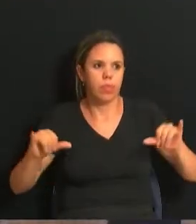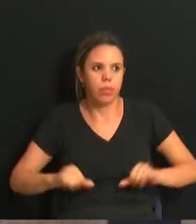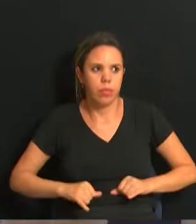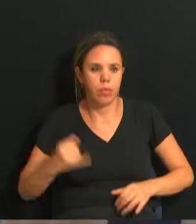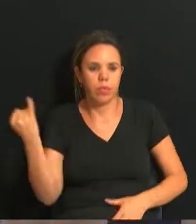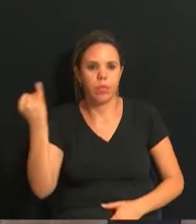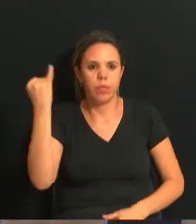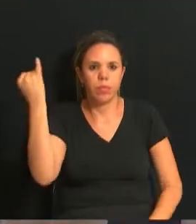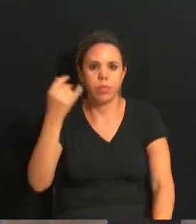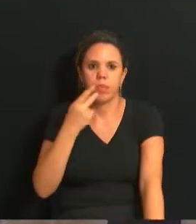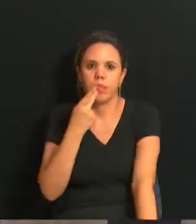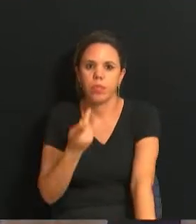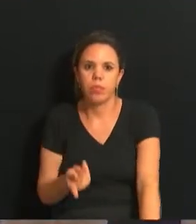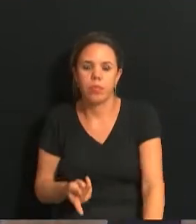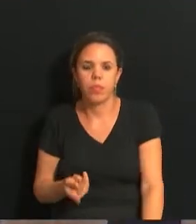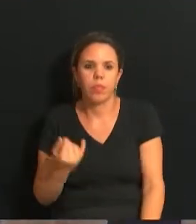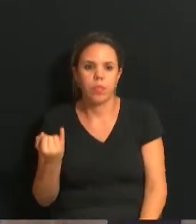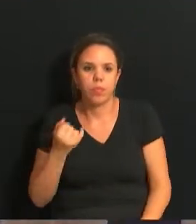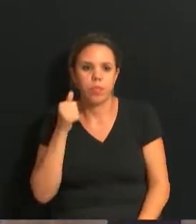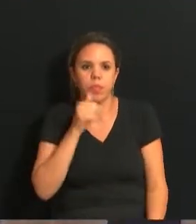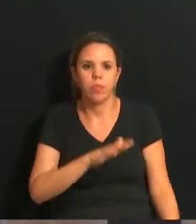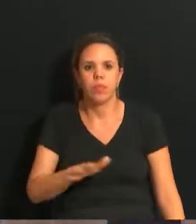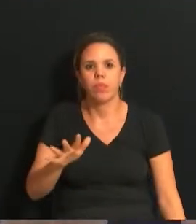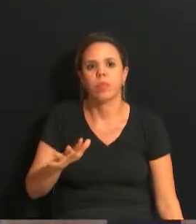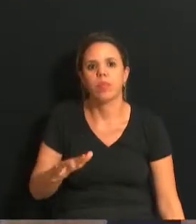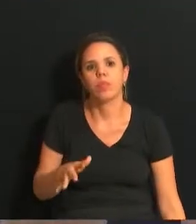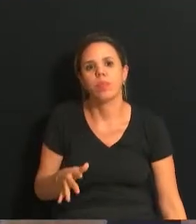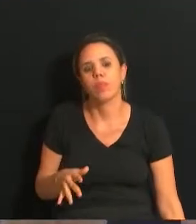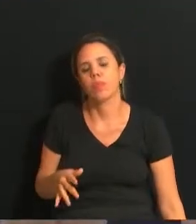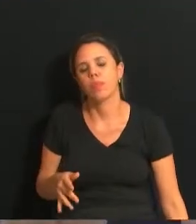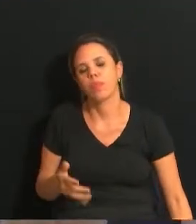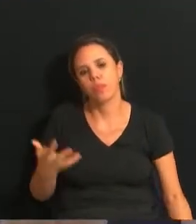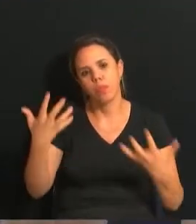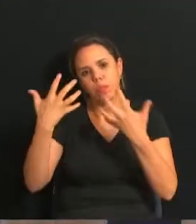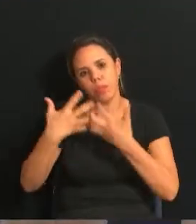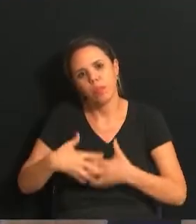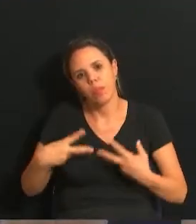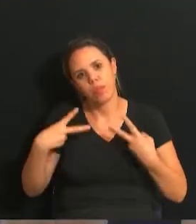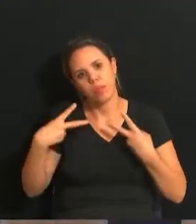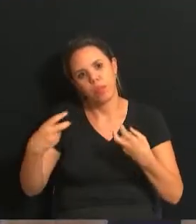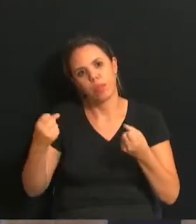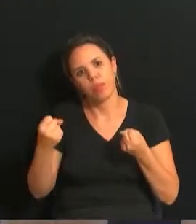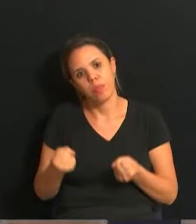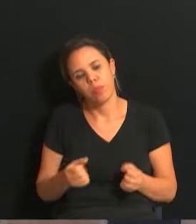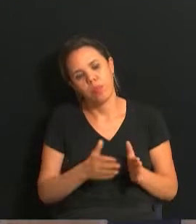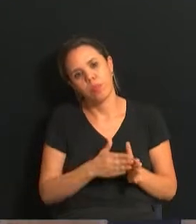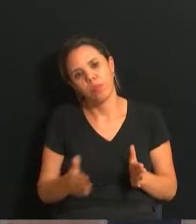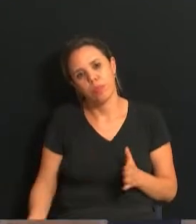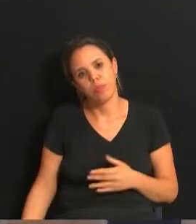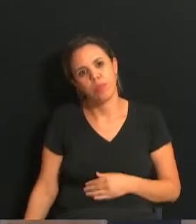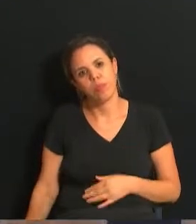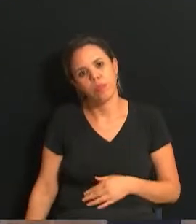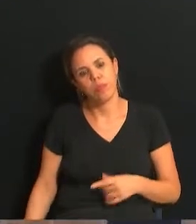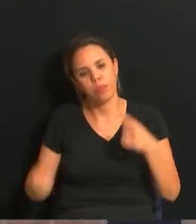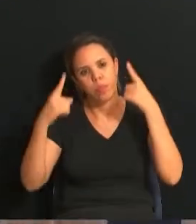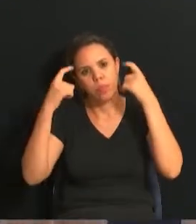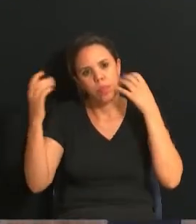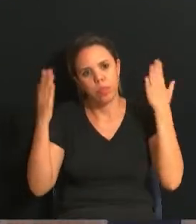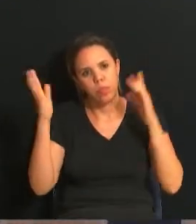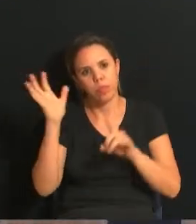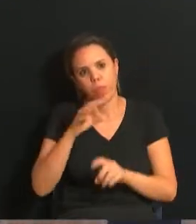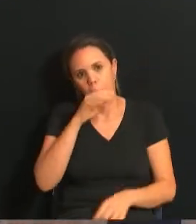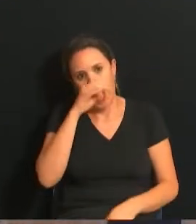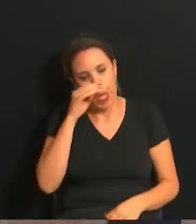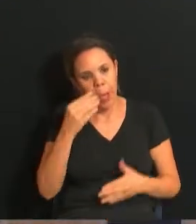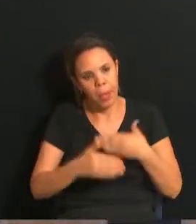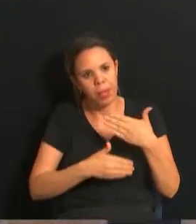importante também, que é importante que as mulheres reflitam sobre isso, se elas se reconhecem nessa relação. A violência psicológica passa